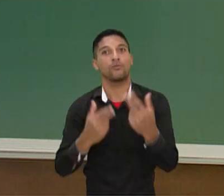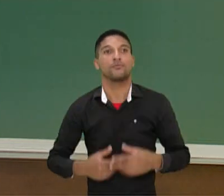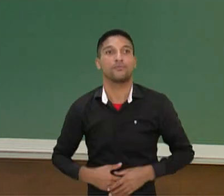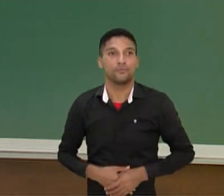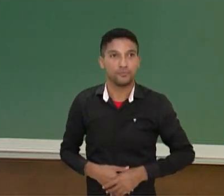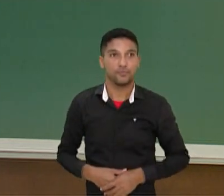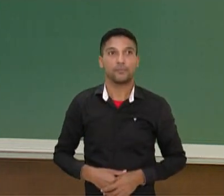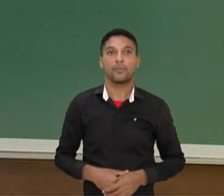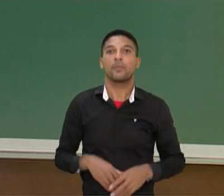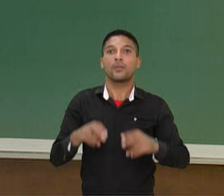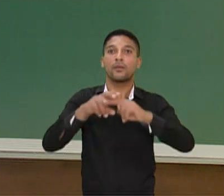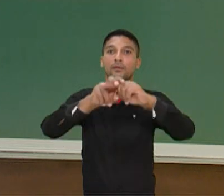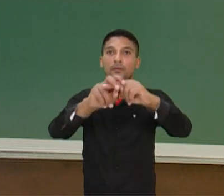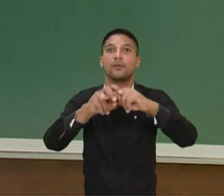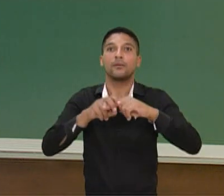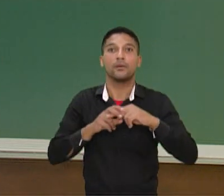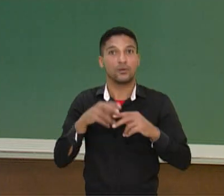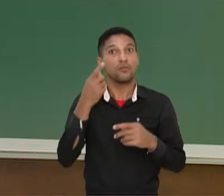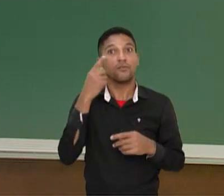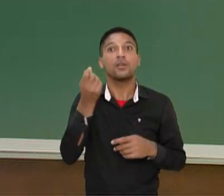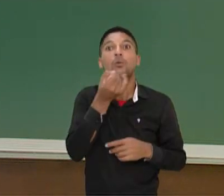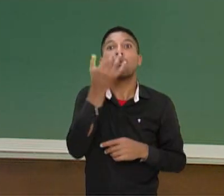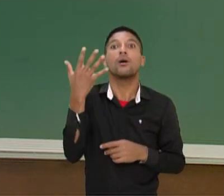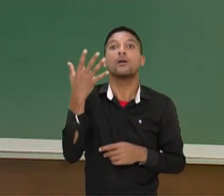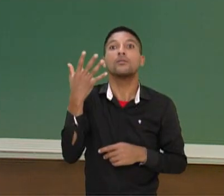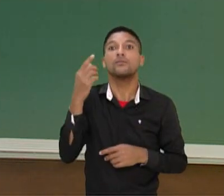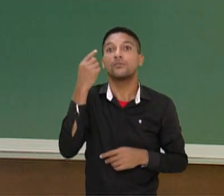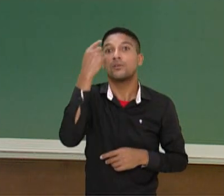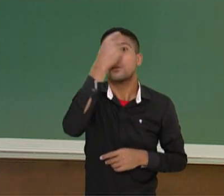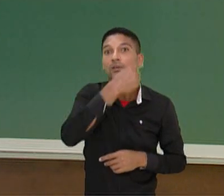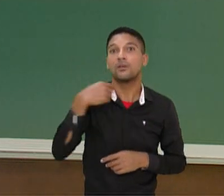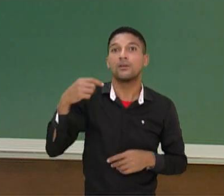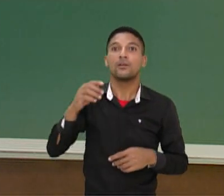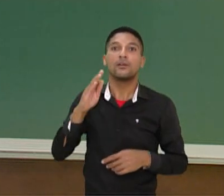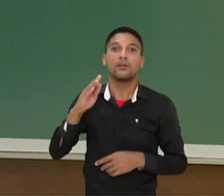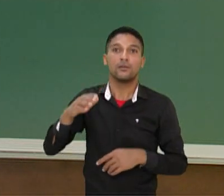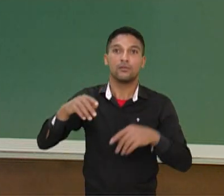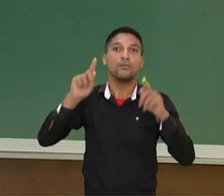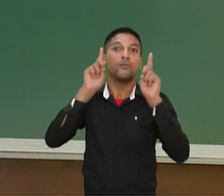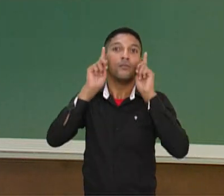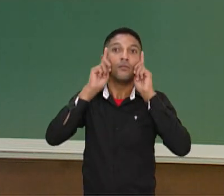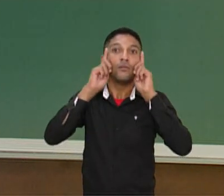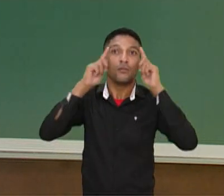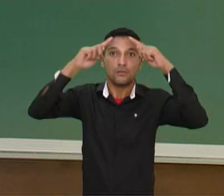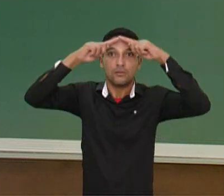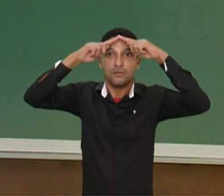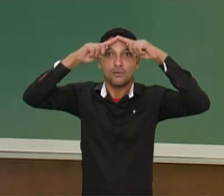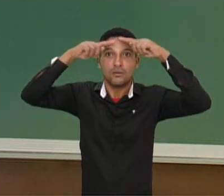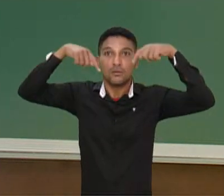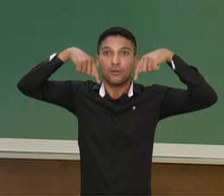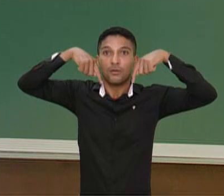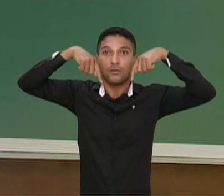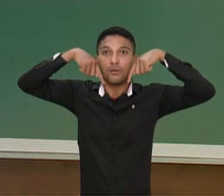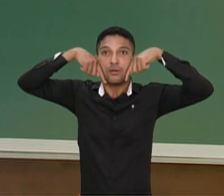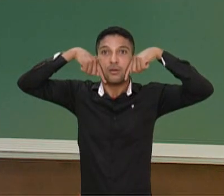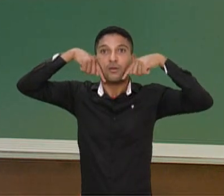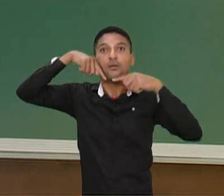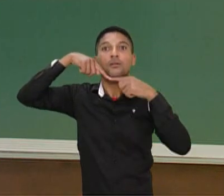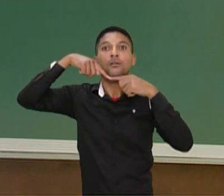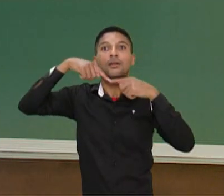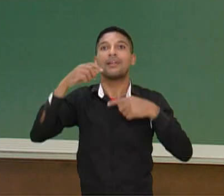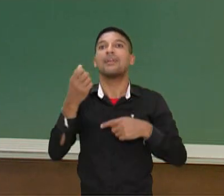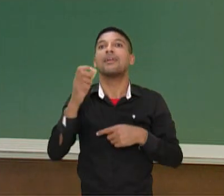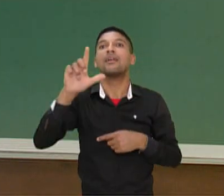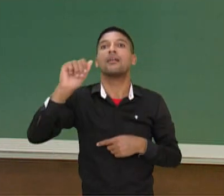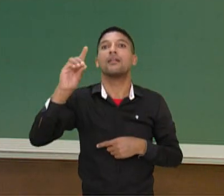pela quantidade de lados que tem. Vezes o N, número de lados. Tá, só que eu contei 2 vezes todas.